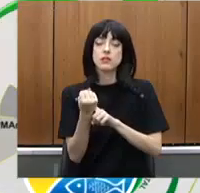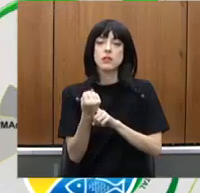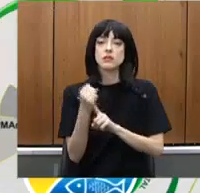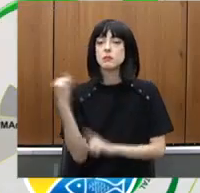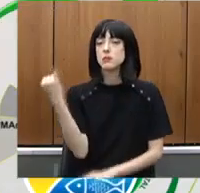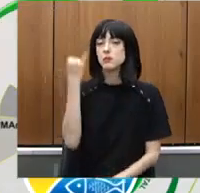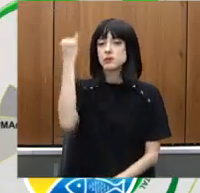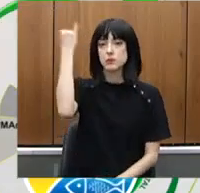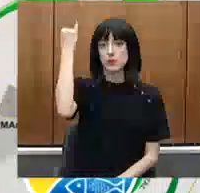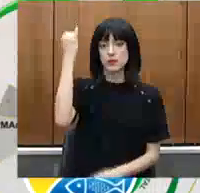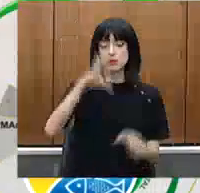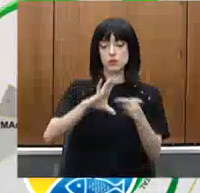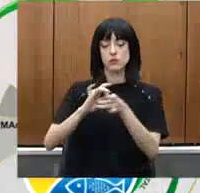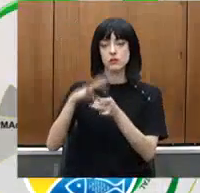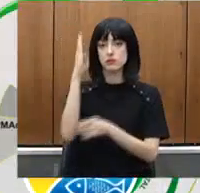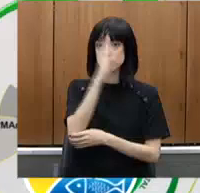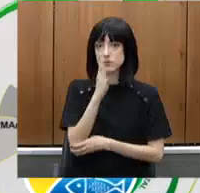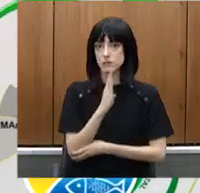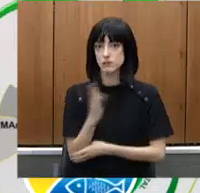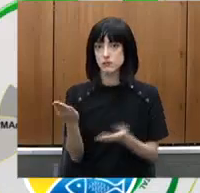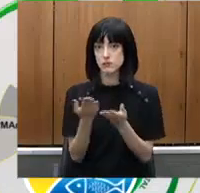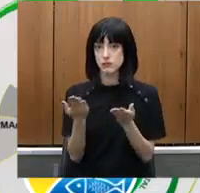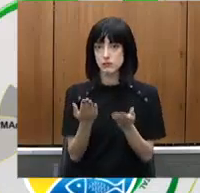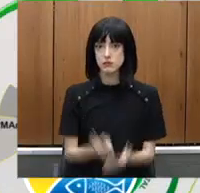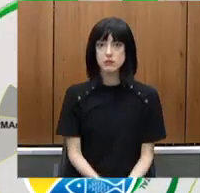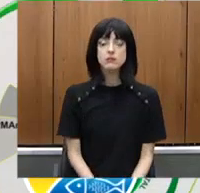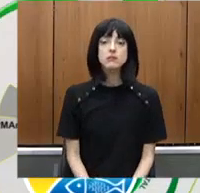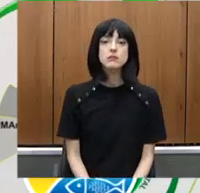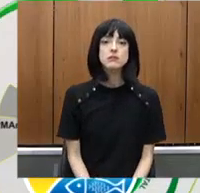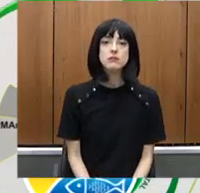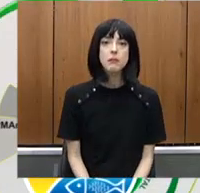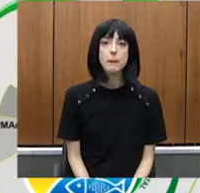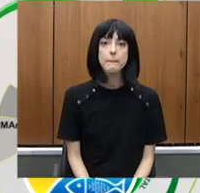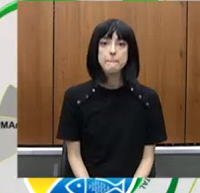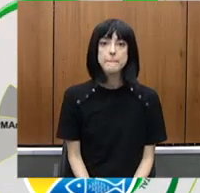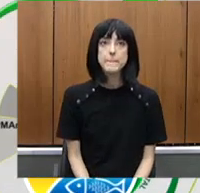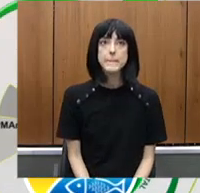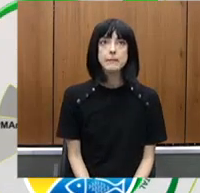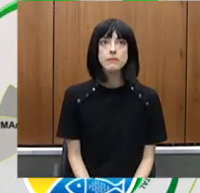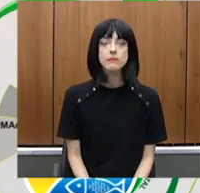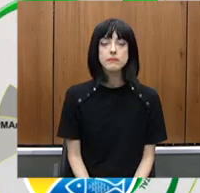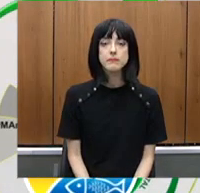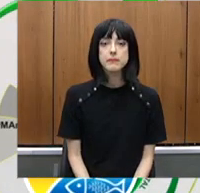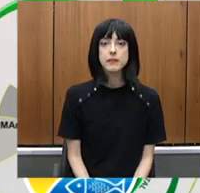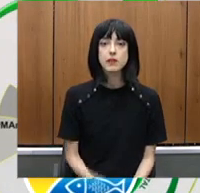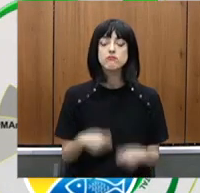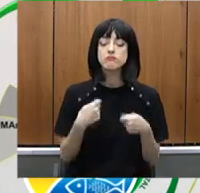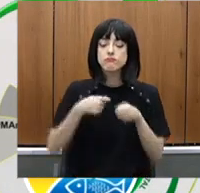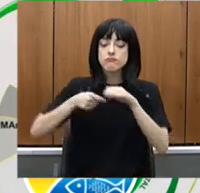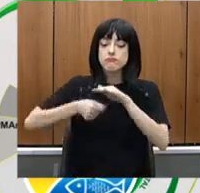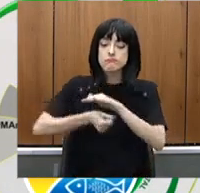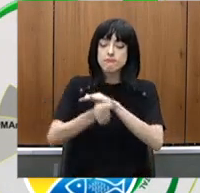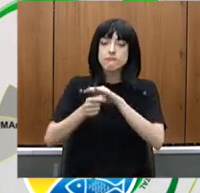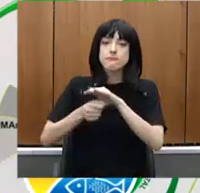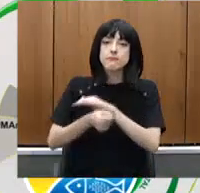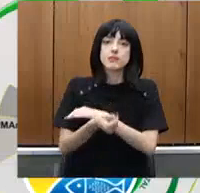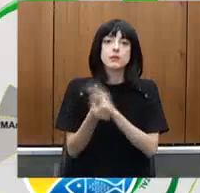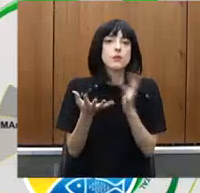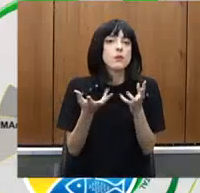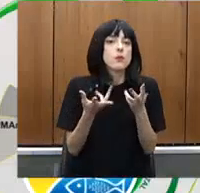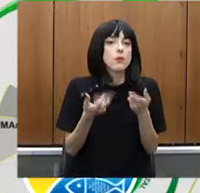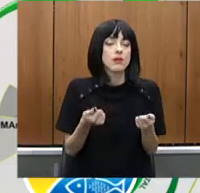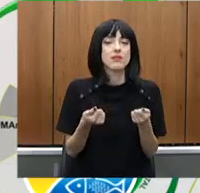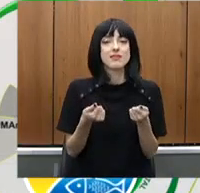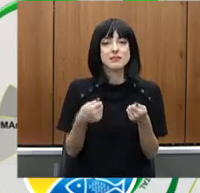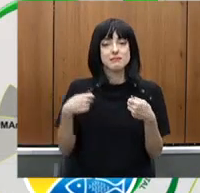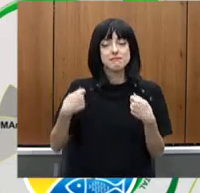ela precisa ela ela precisa da gente investir em qualidade e investir em qualidade investindo em